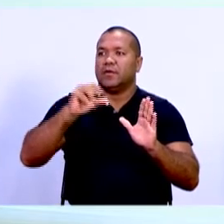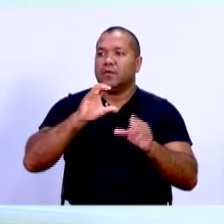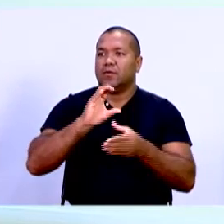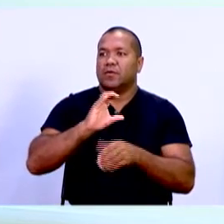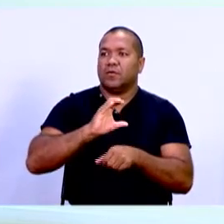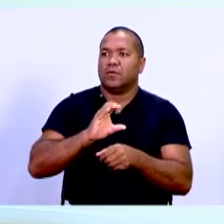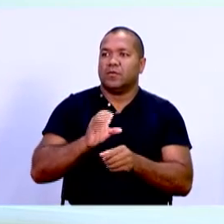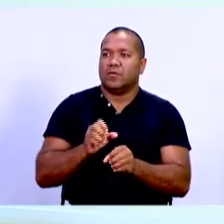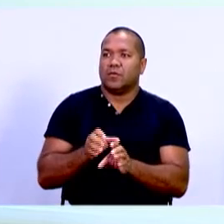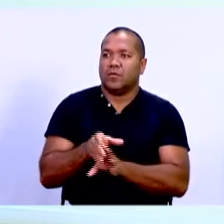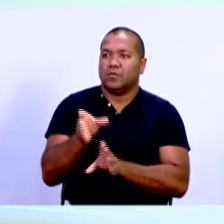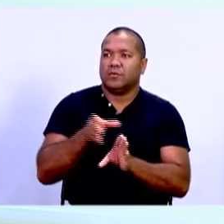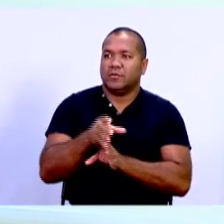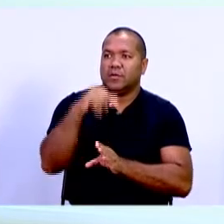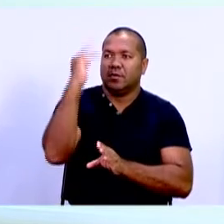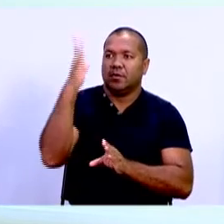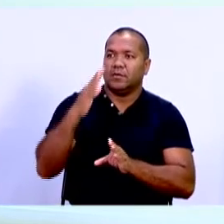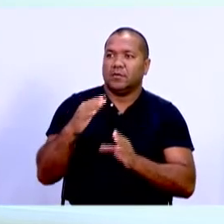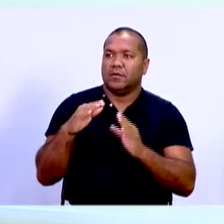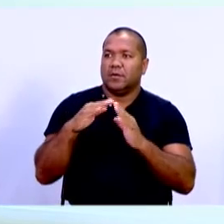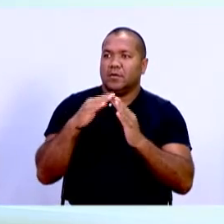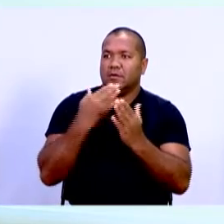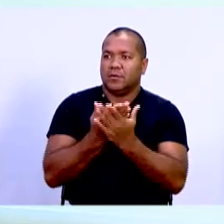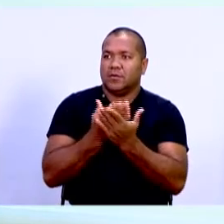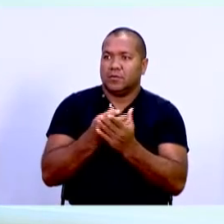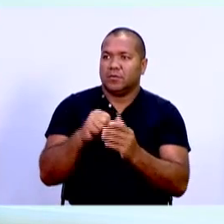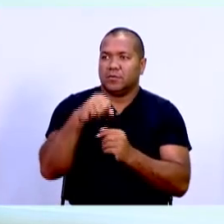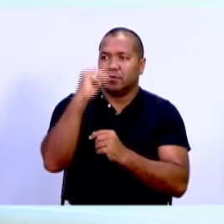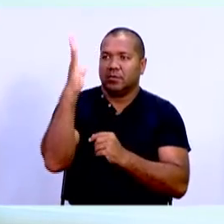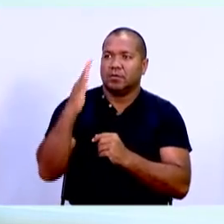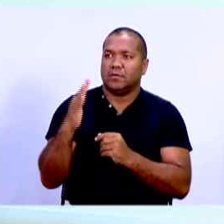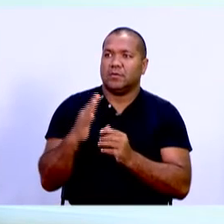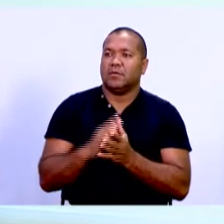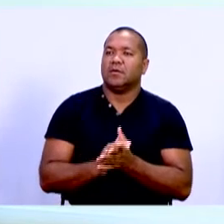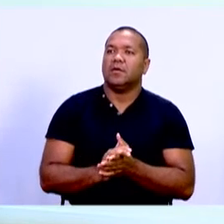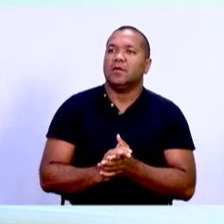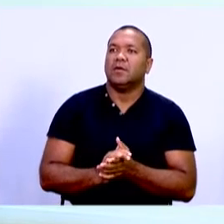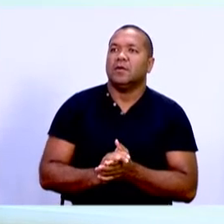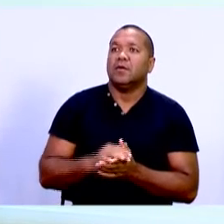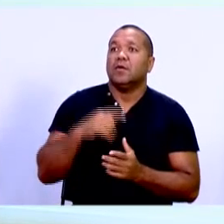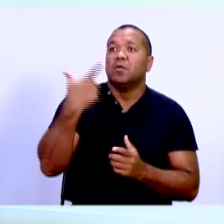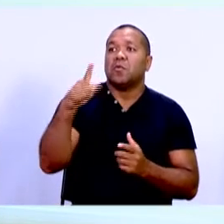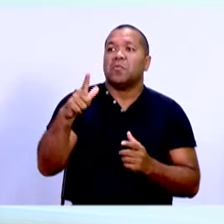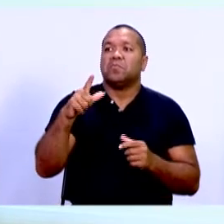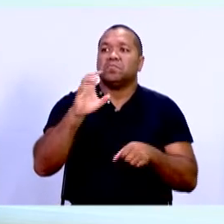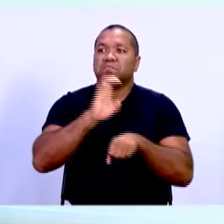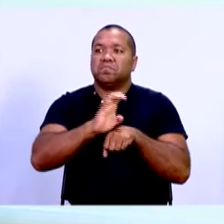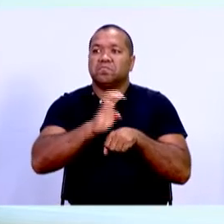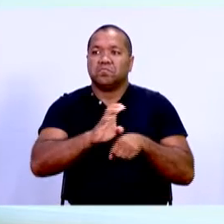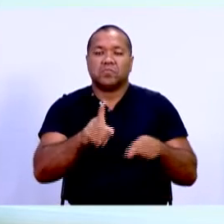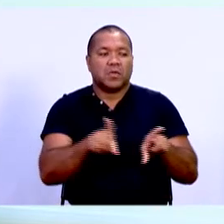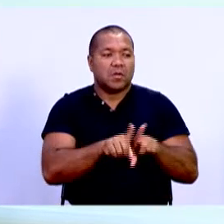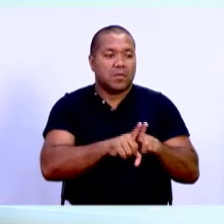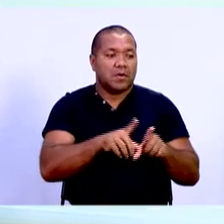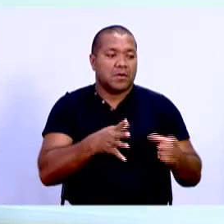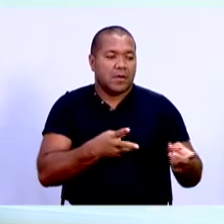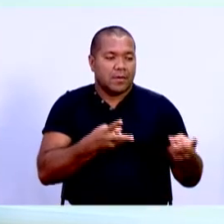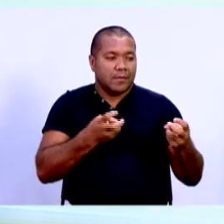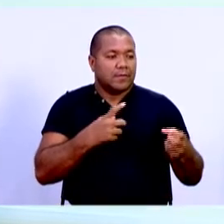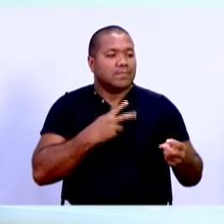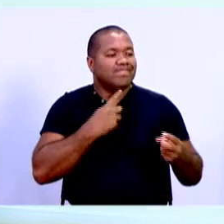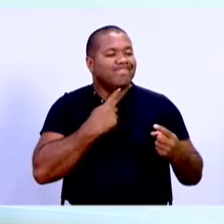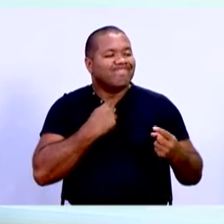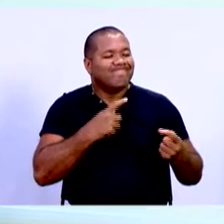Institutos Federais. Então, outras pessoas de outros institutos, de outros estados, também já manifestaram algum interesse